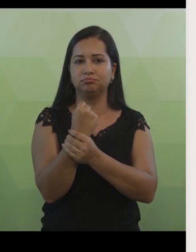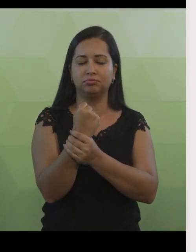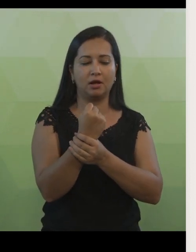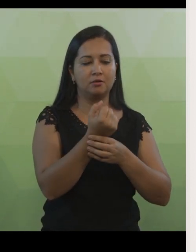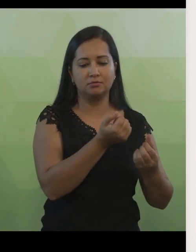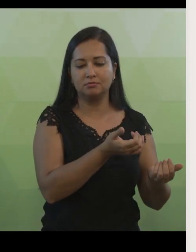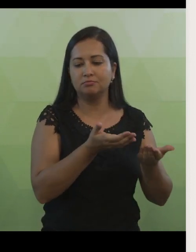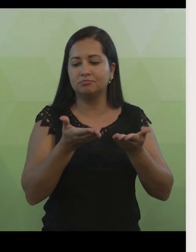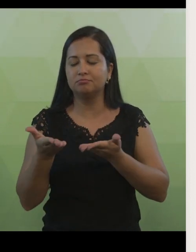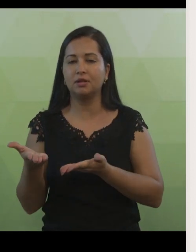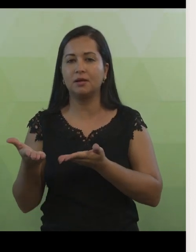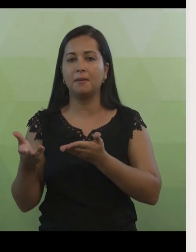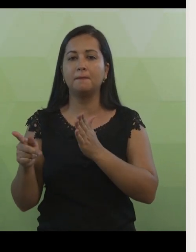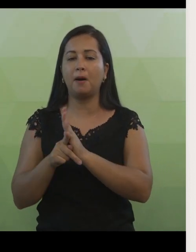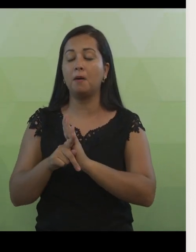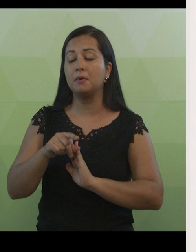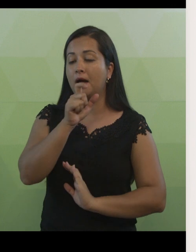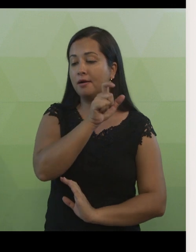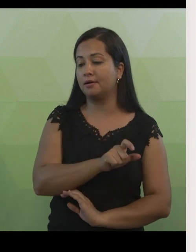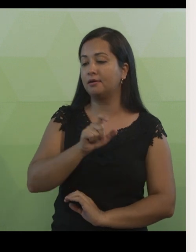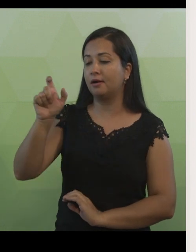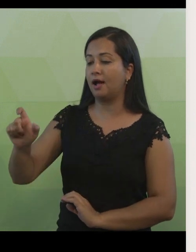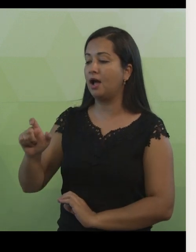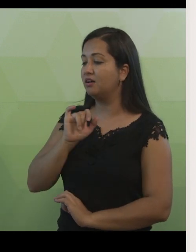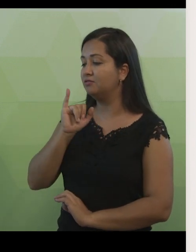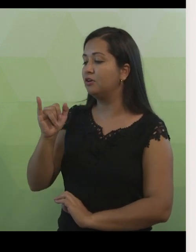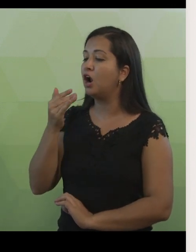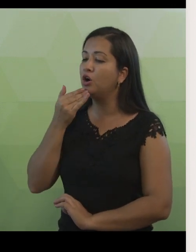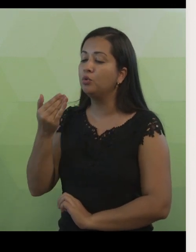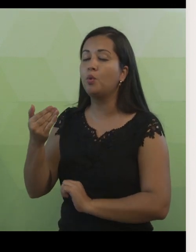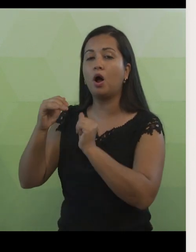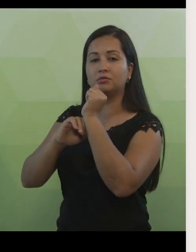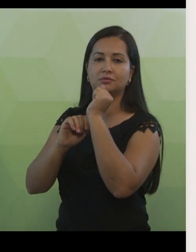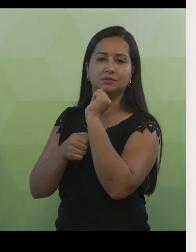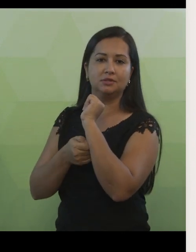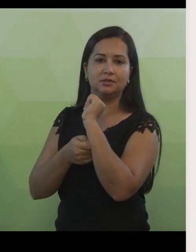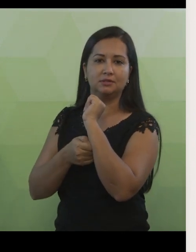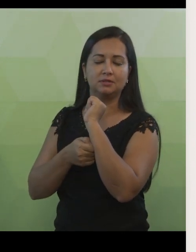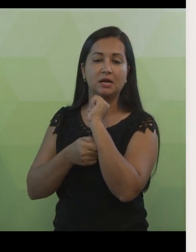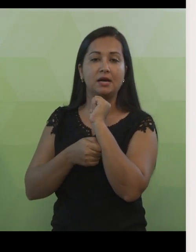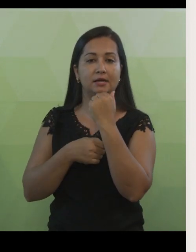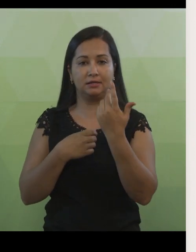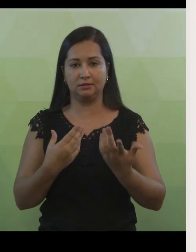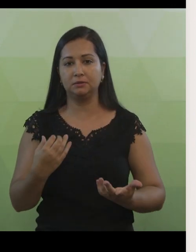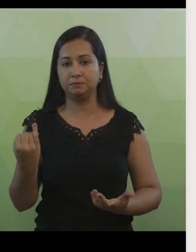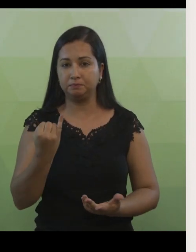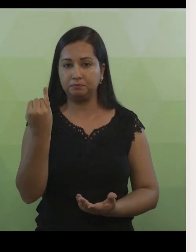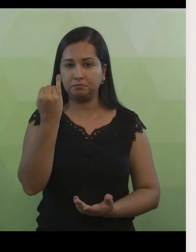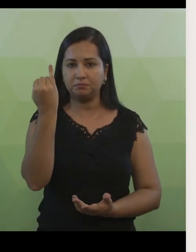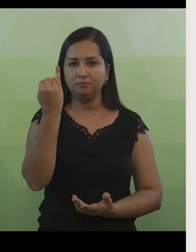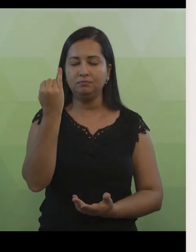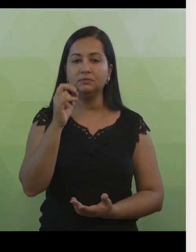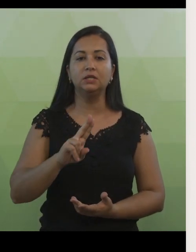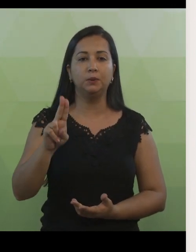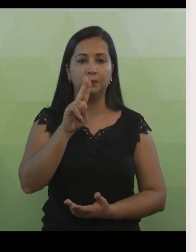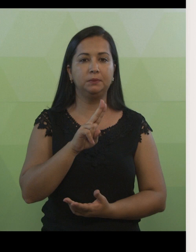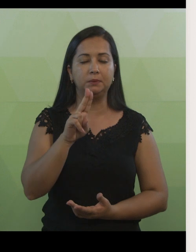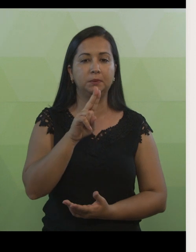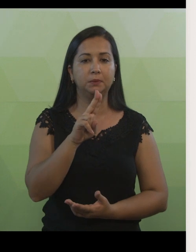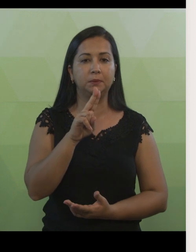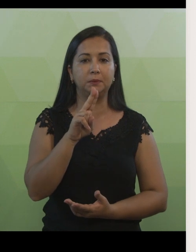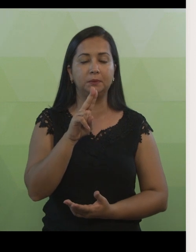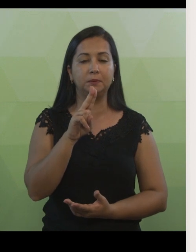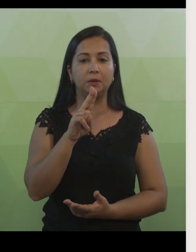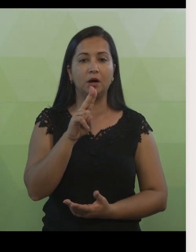outro. Aí a recomendação é utilizar uma técnica de criptografia assimétrica